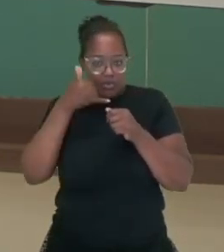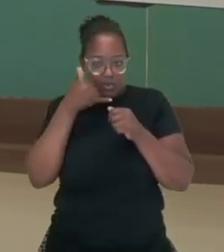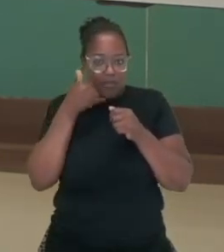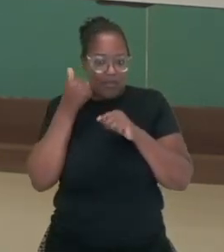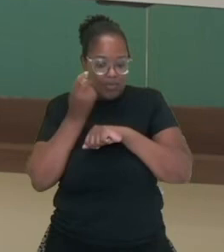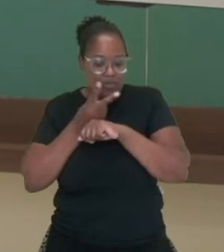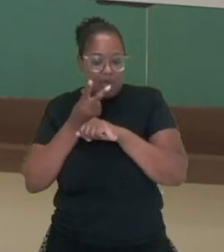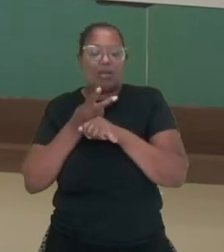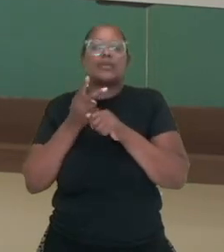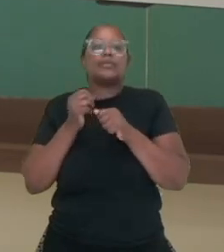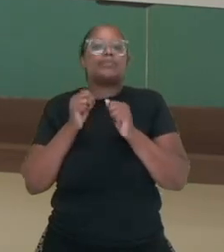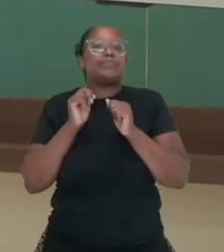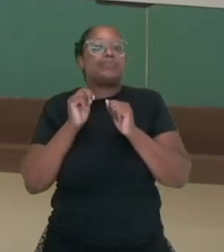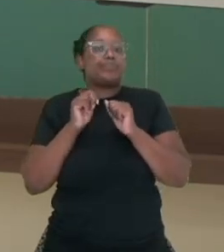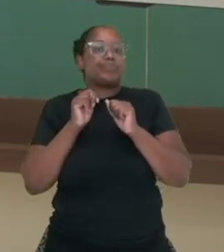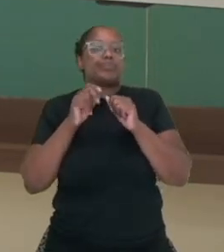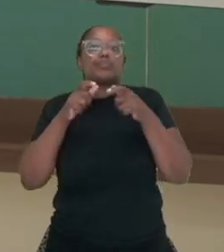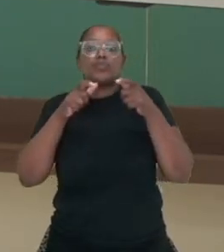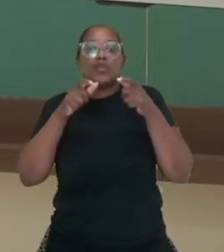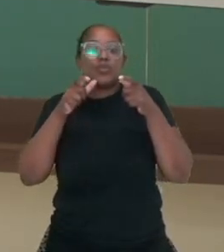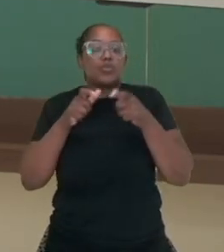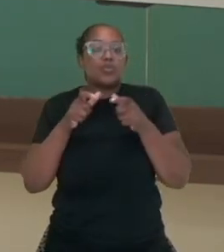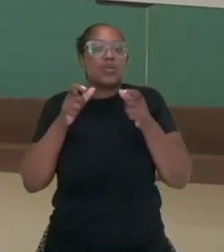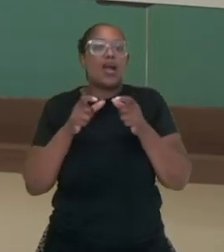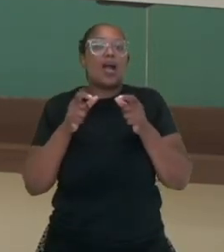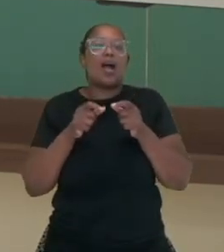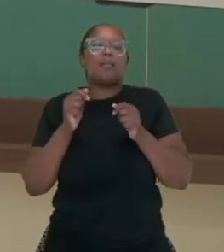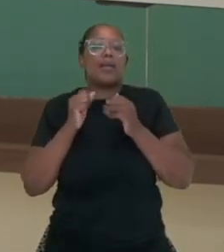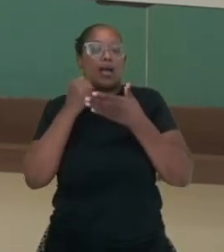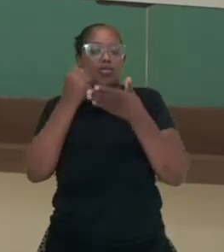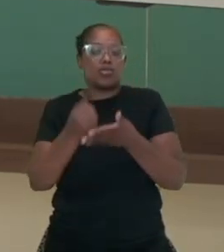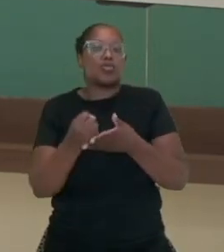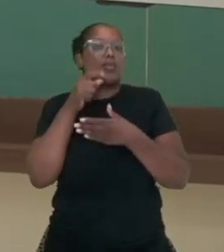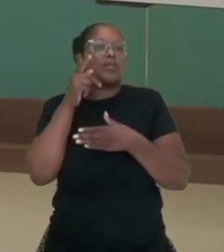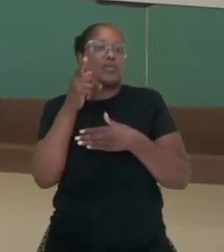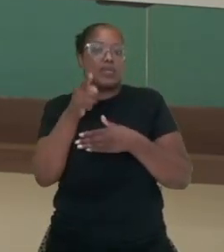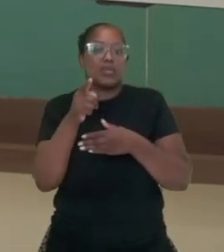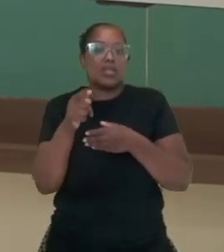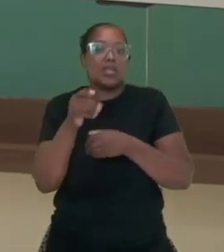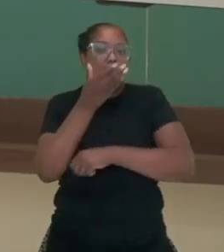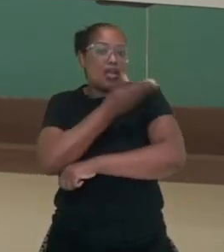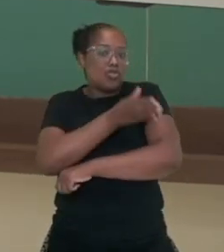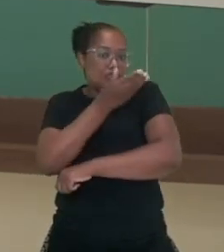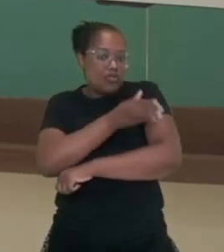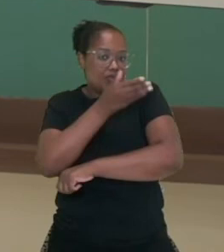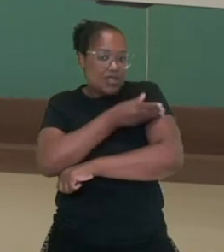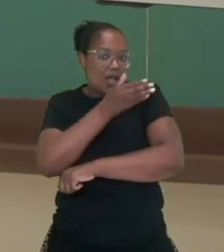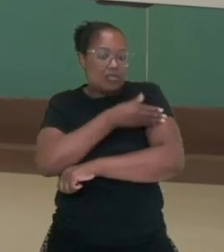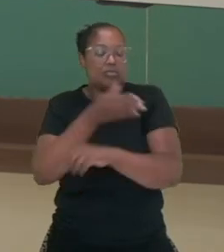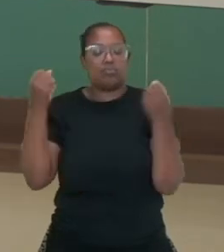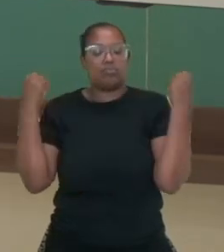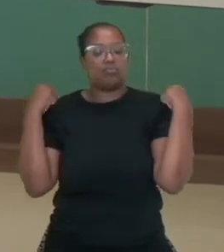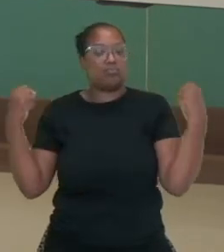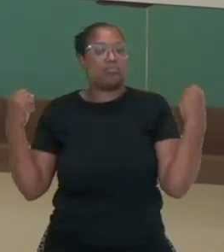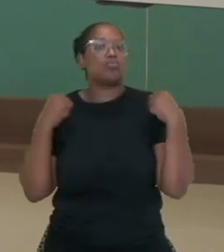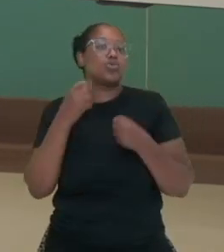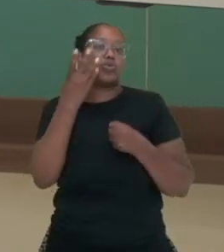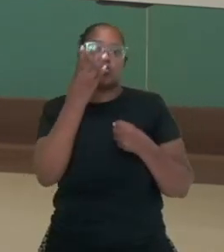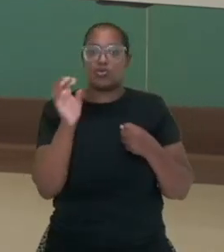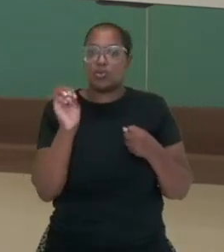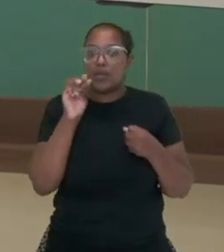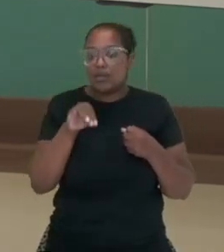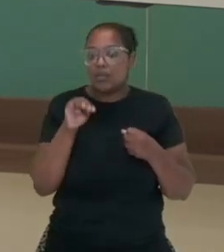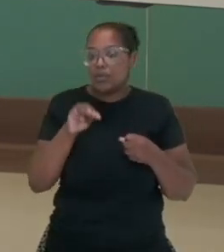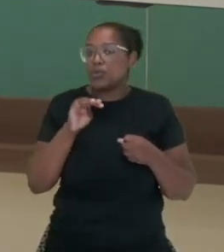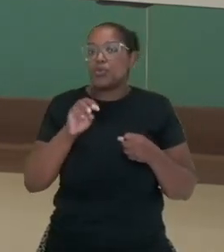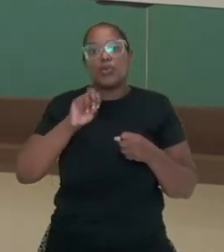um aplicativo para lhe ajudar na sua atividade física. Lembra aquilo que eu falei lá dos 40 minutos? Então,